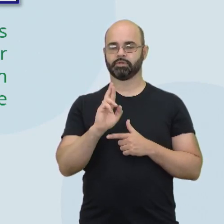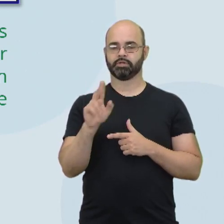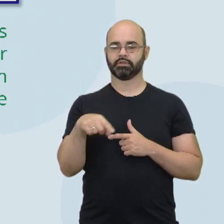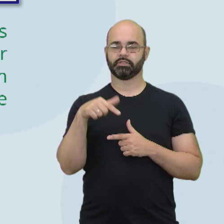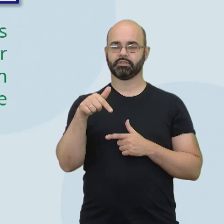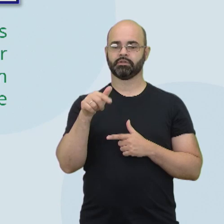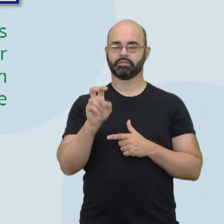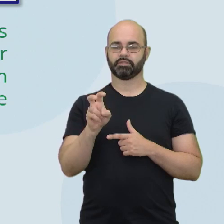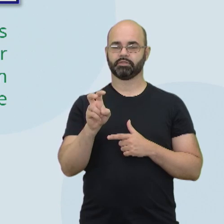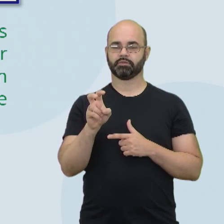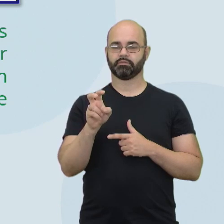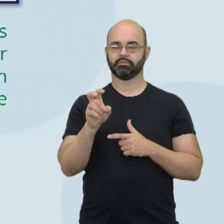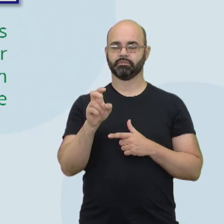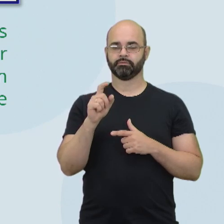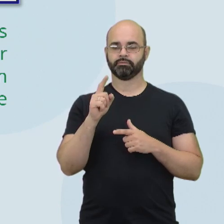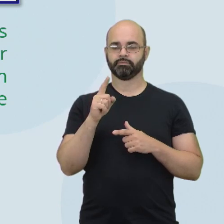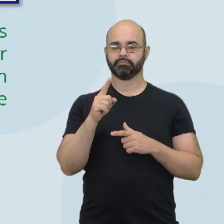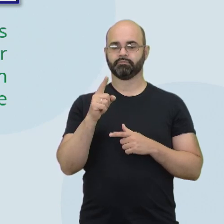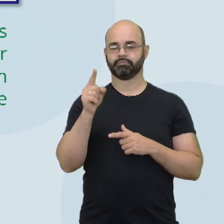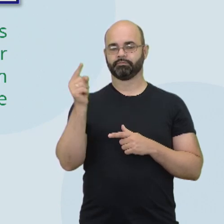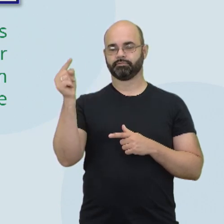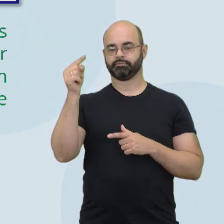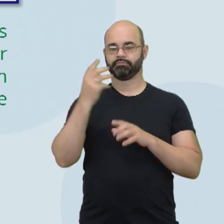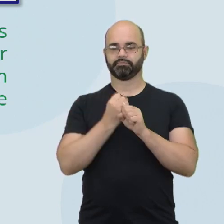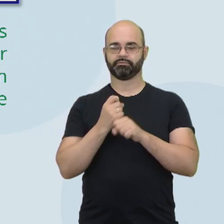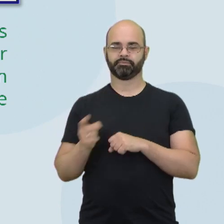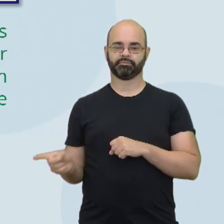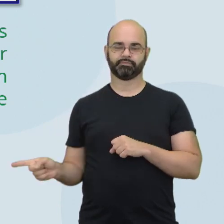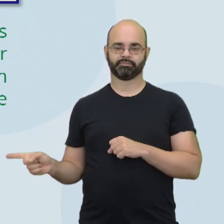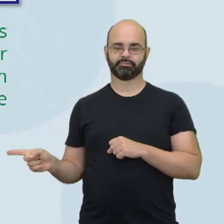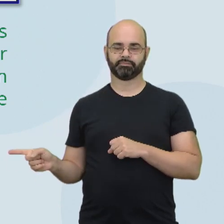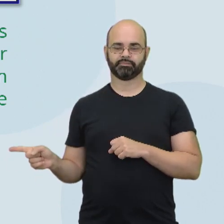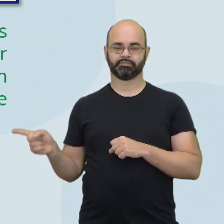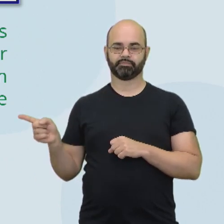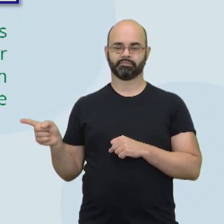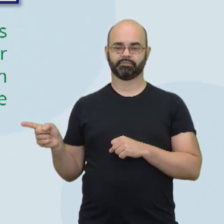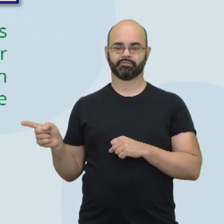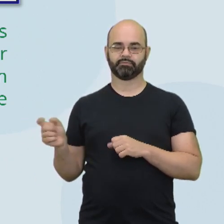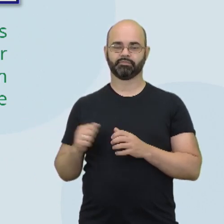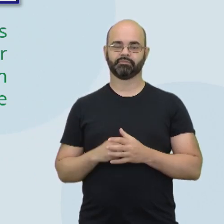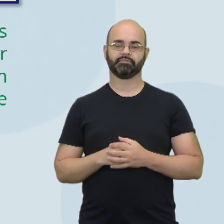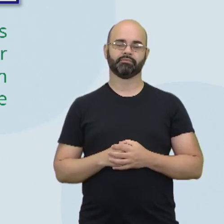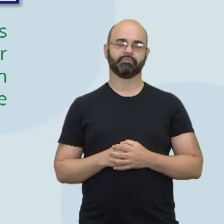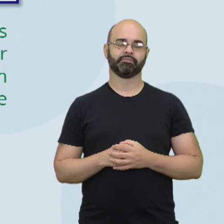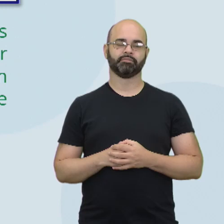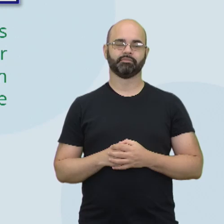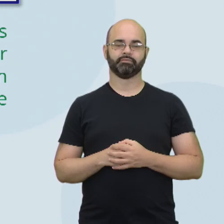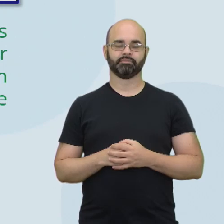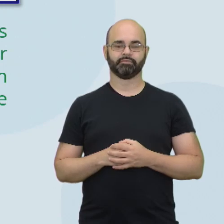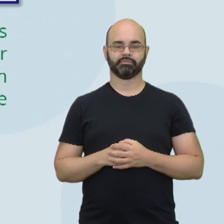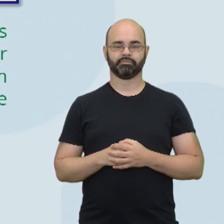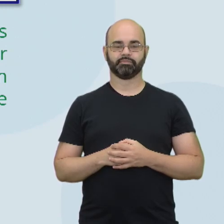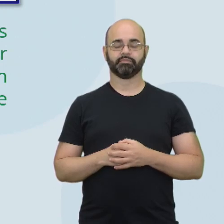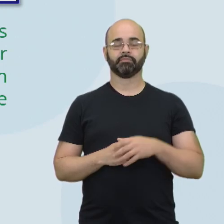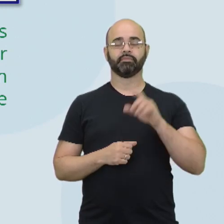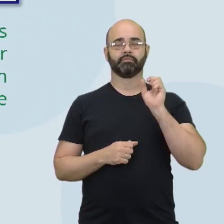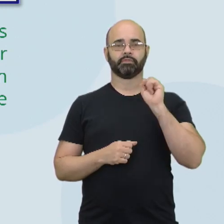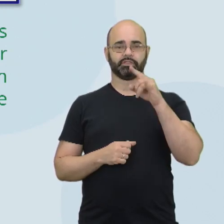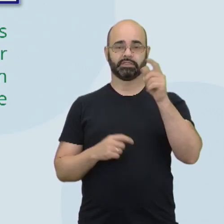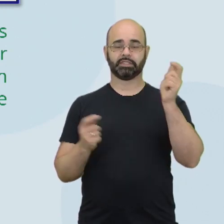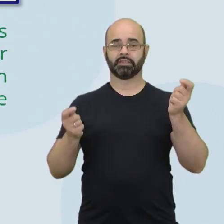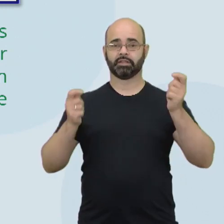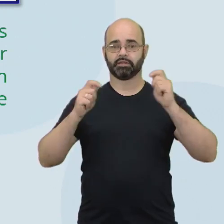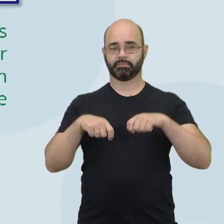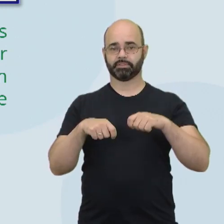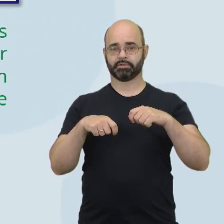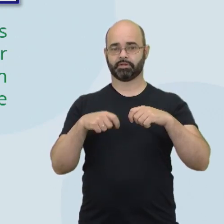122,75, você vai achar esse valor, conforme alguns aluninhos escreveram aí. Exatamente. Tá? Então, ó, se você fez capacidade